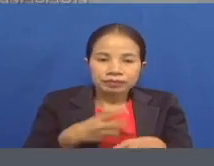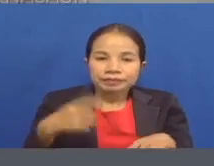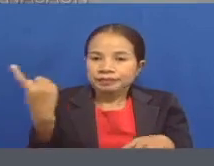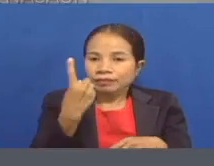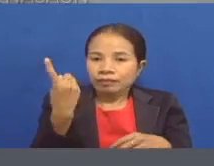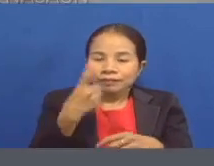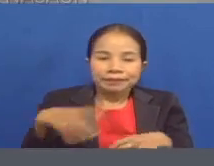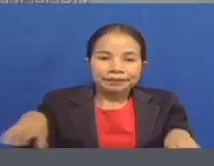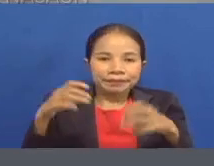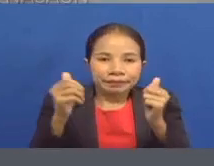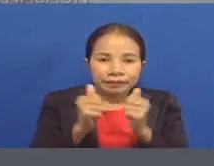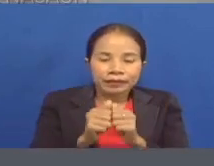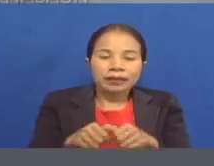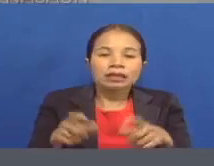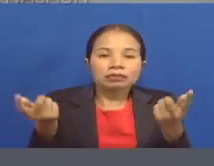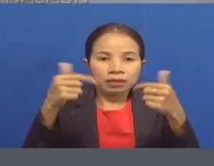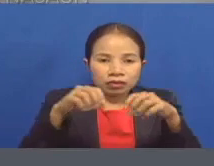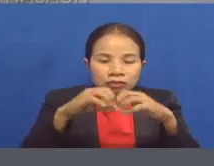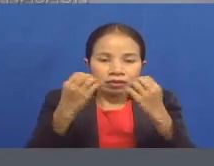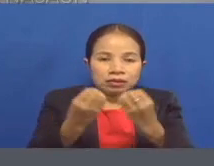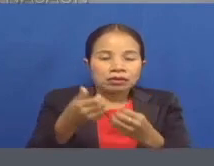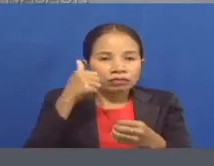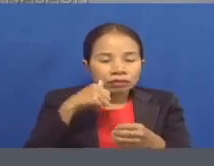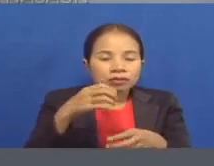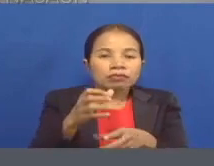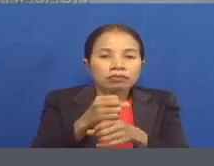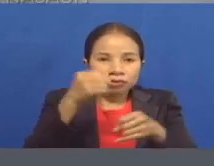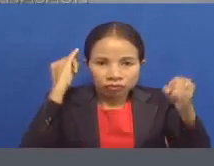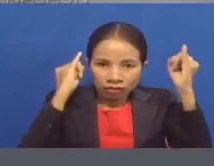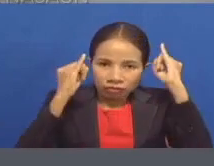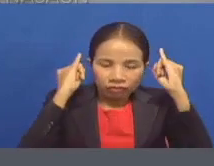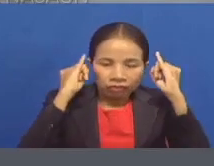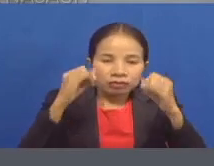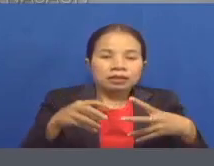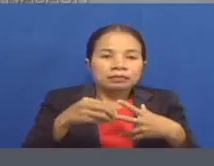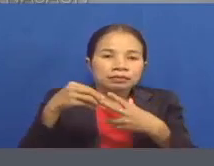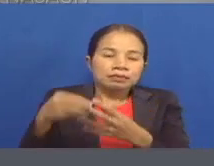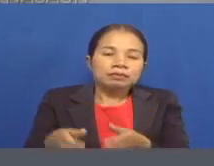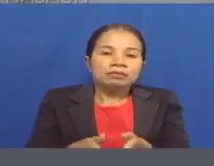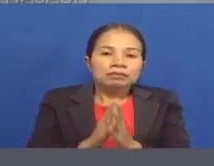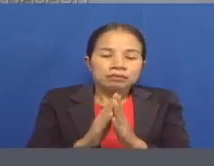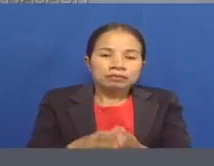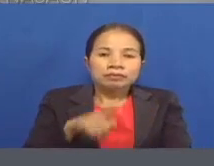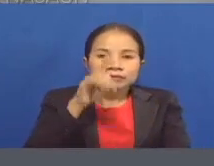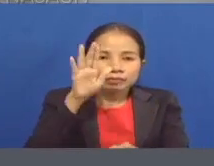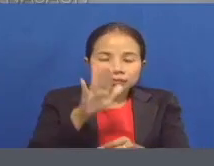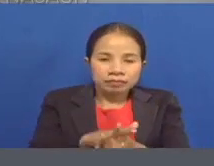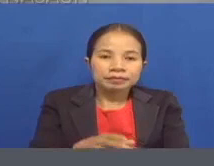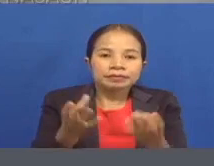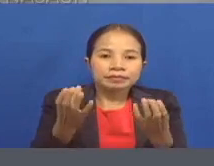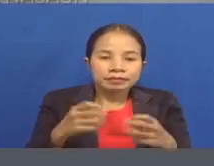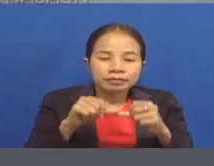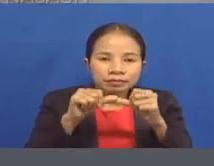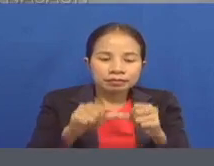mutuk. Então, mais rede feto hoje infotiona nina informação. Liliu, russo nina protidão, minha cara, a tu